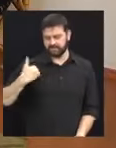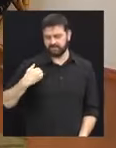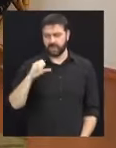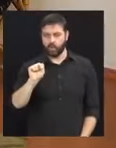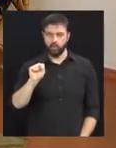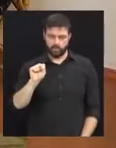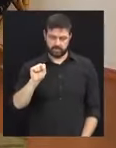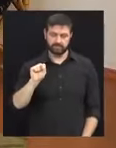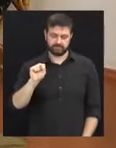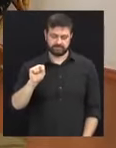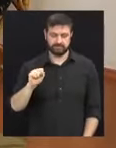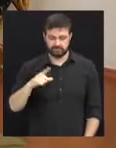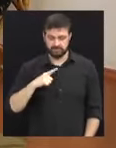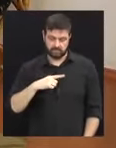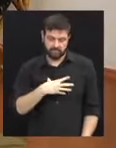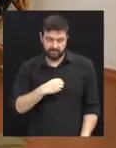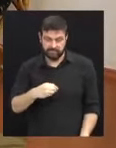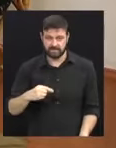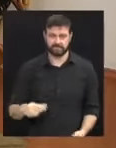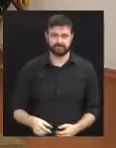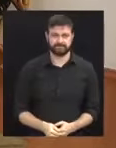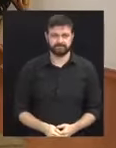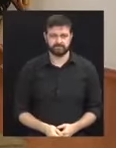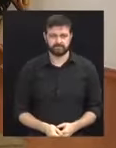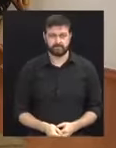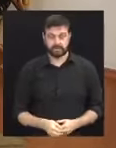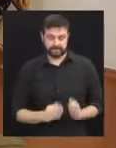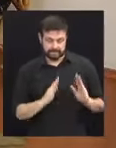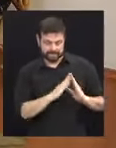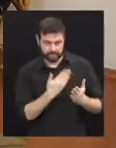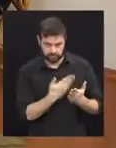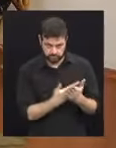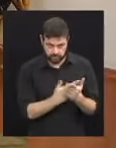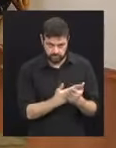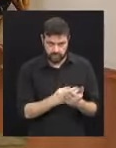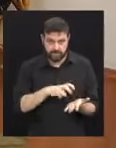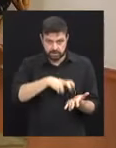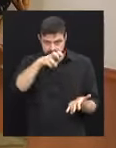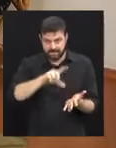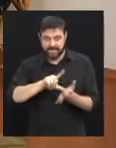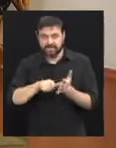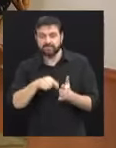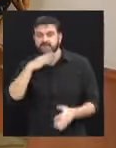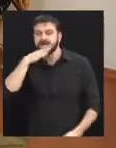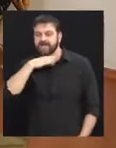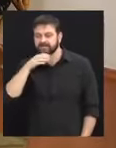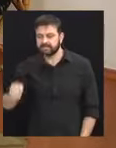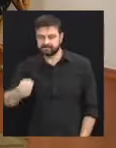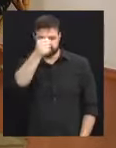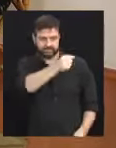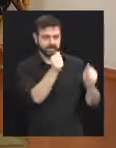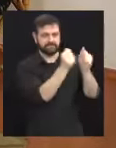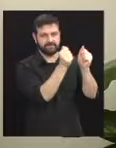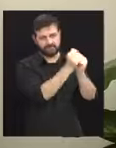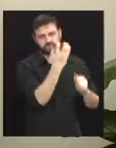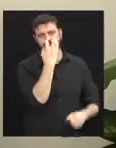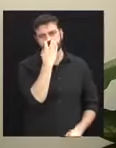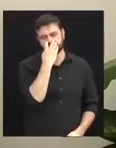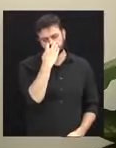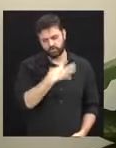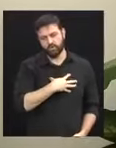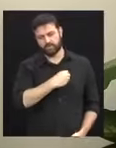que é o nosso filho, e o Gabriel fica na escola durante o dia e à tarde eu pego ele e vamos para casa. Então,